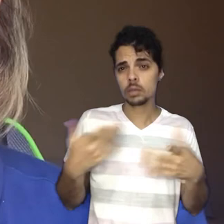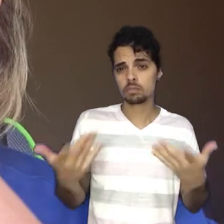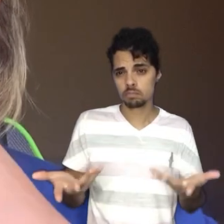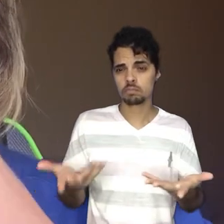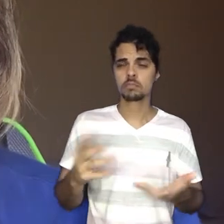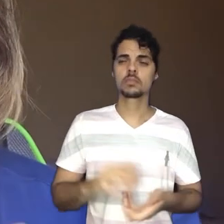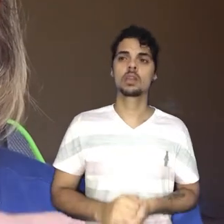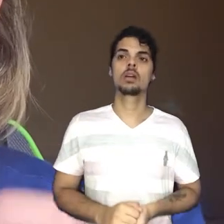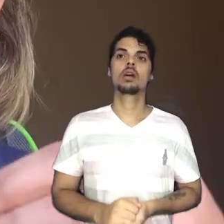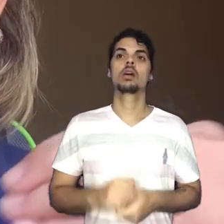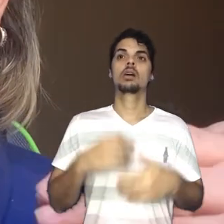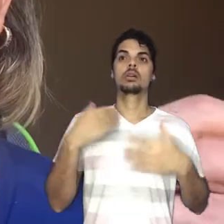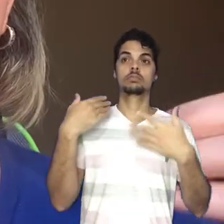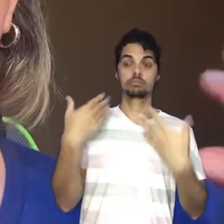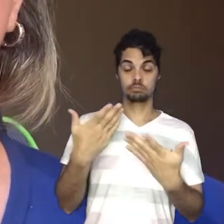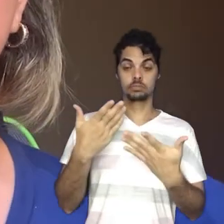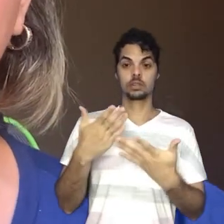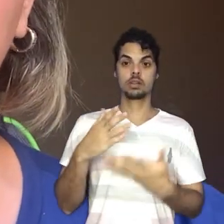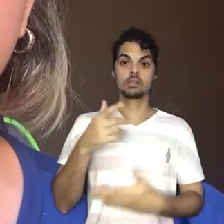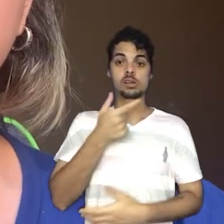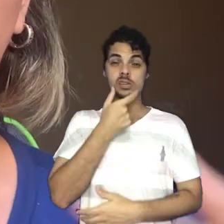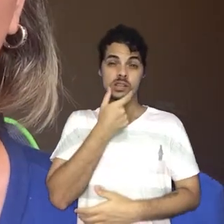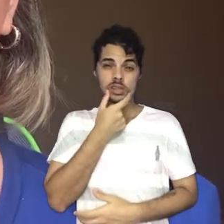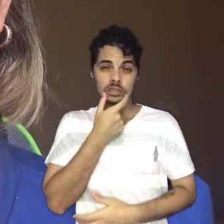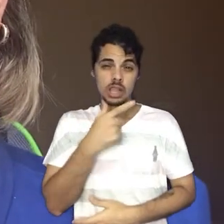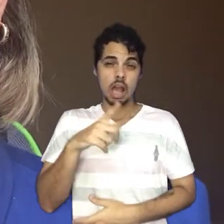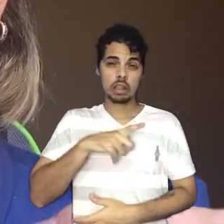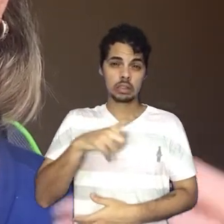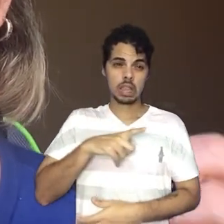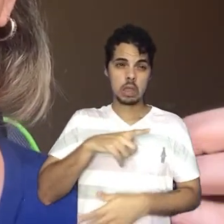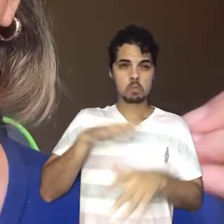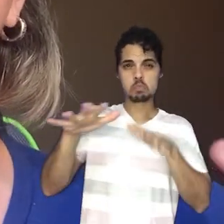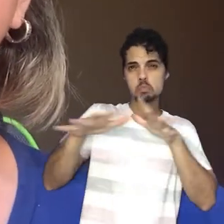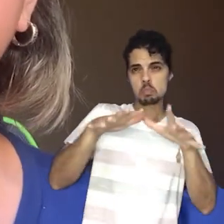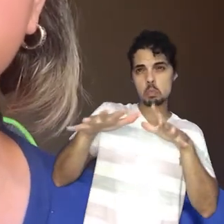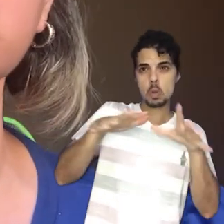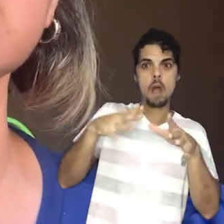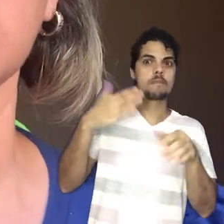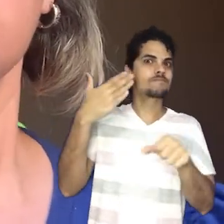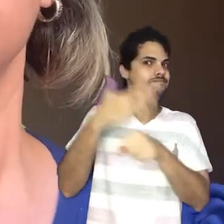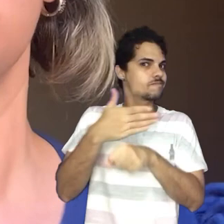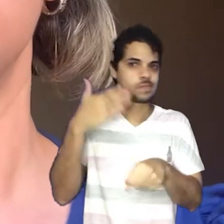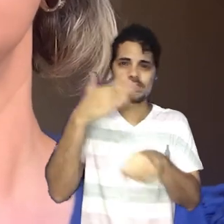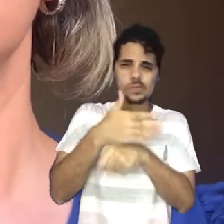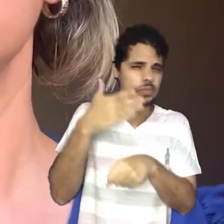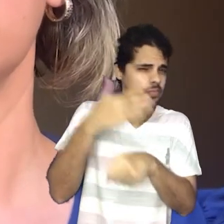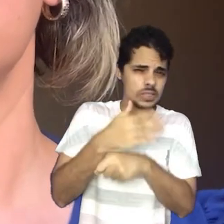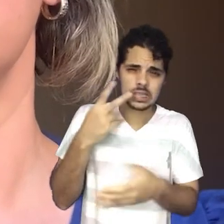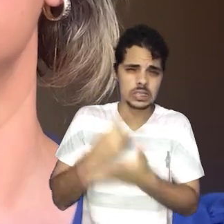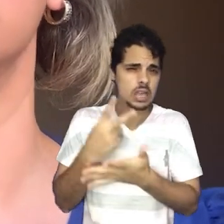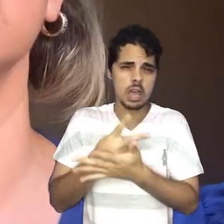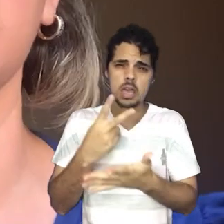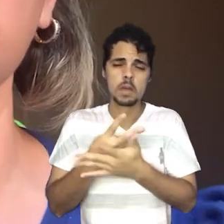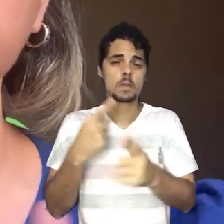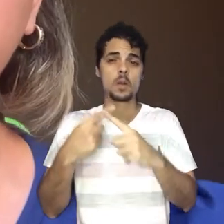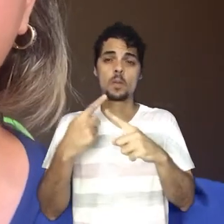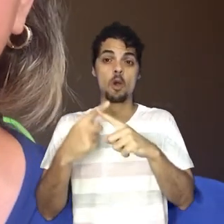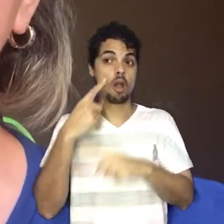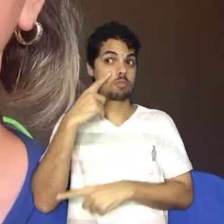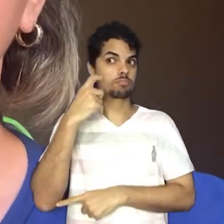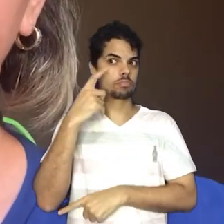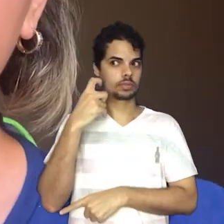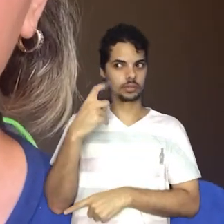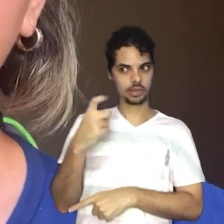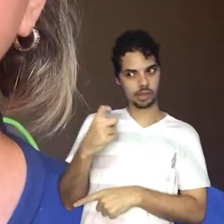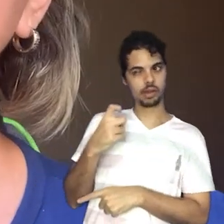então várias participações ou vários envolvimentos com interesses,